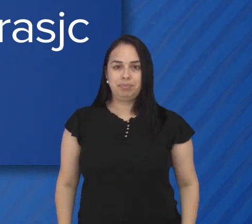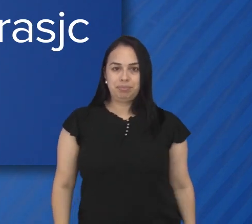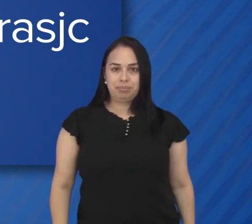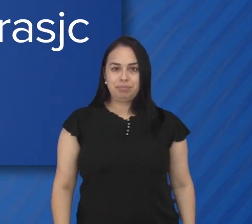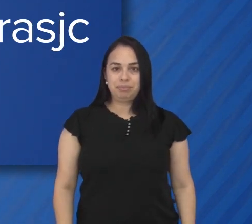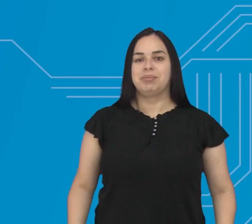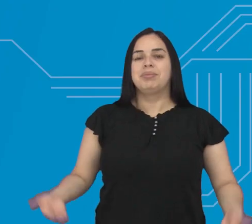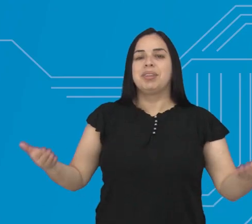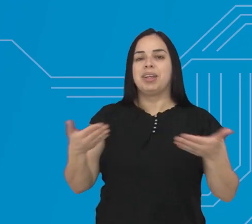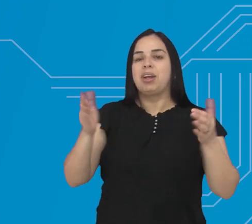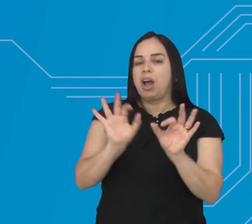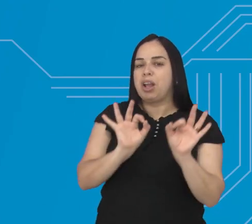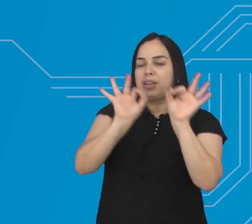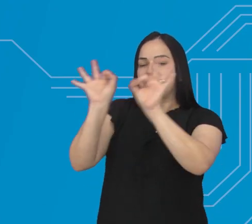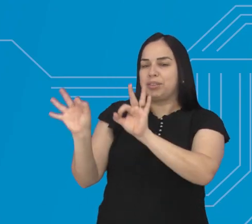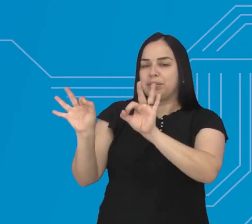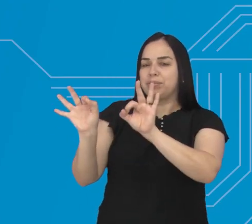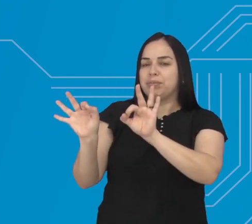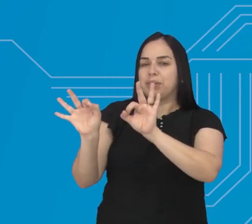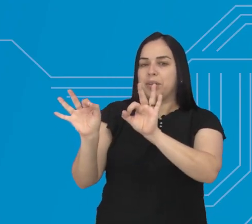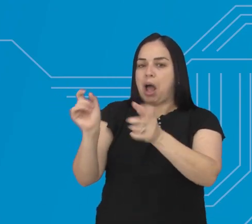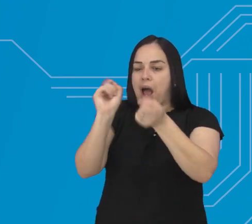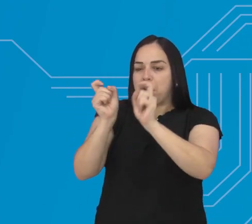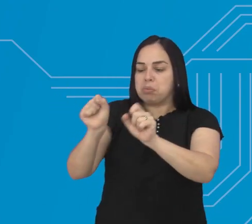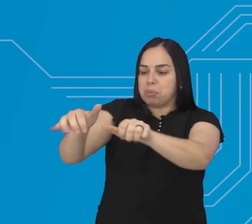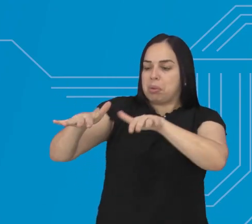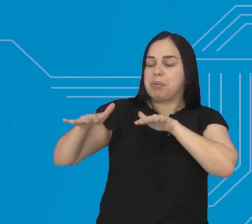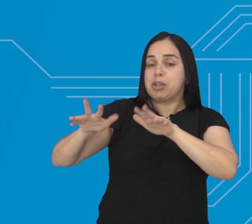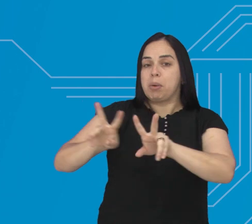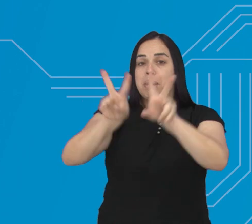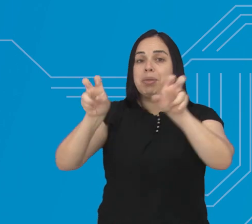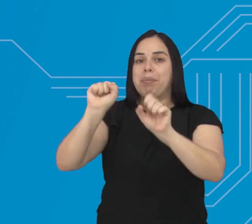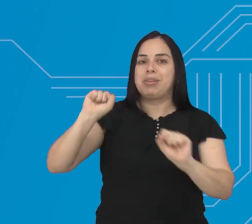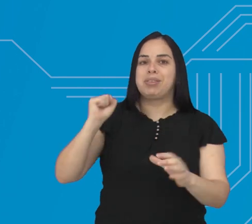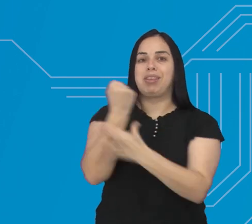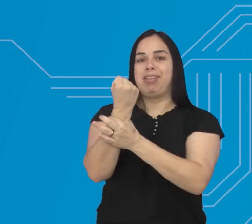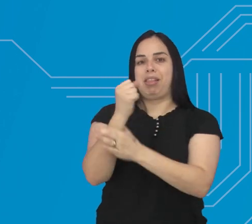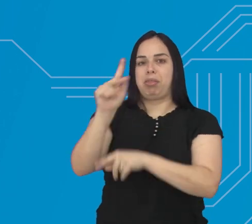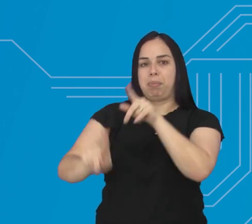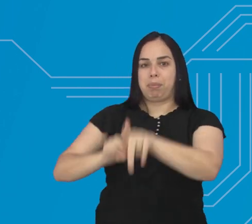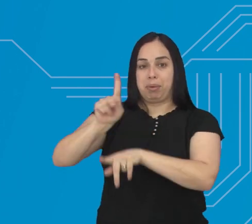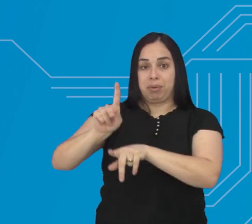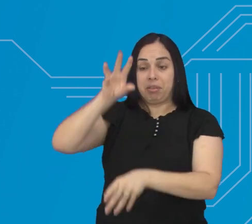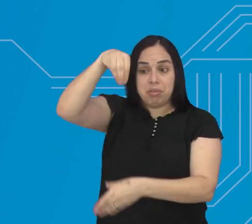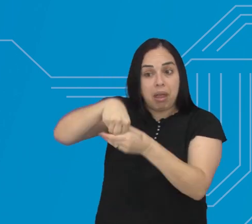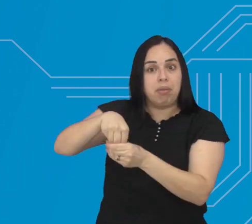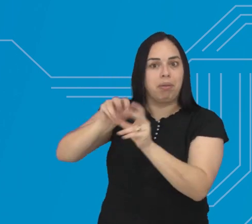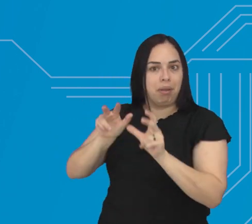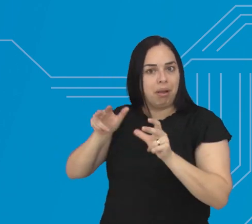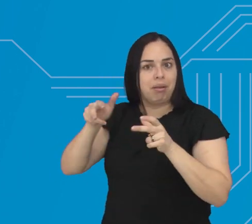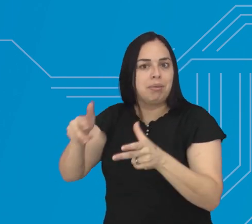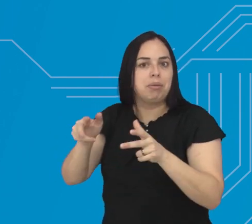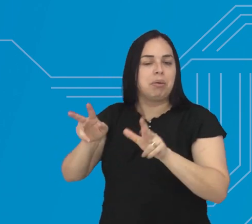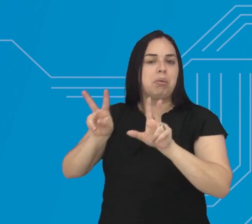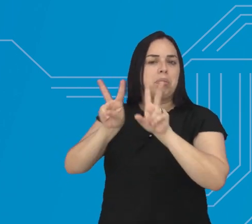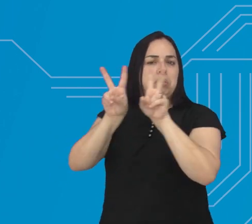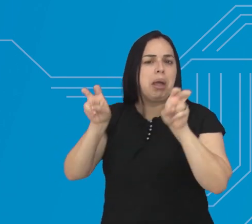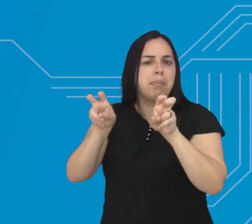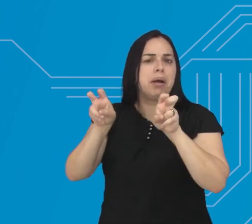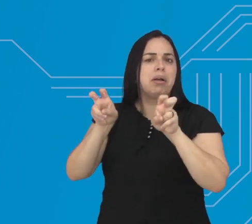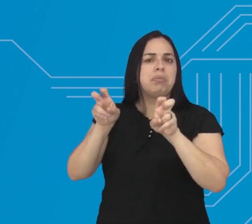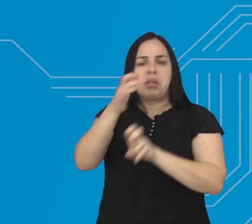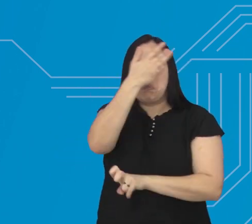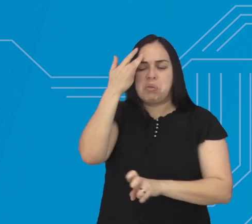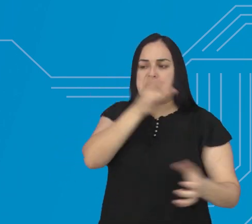do YouTube. Agora a gente acompanha como foi o Fórum sobre Segurança Pública promovido pela Câmara. O assunto